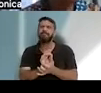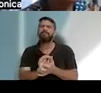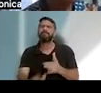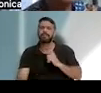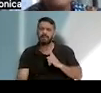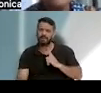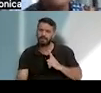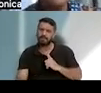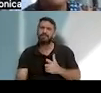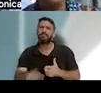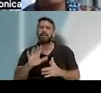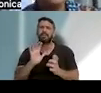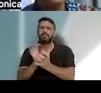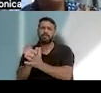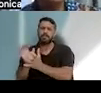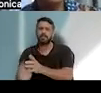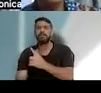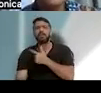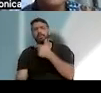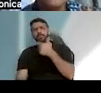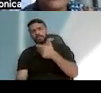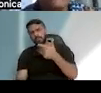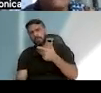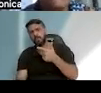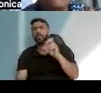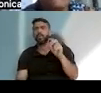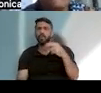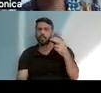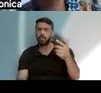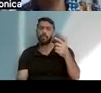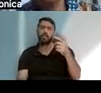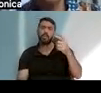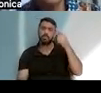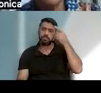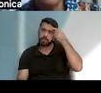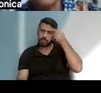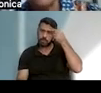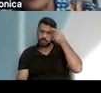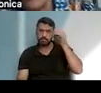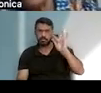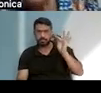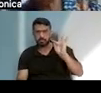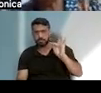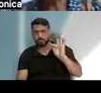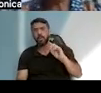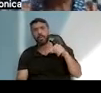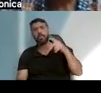podem ser alunos de ensino médio, ou alunos da graduação ou pós-graduação.